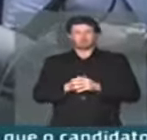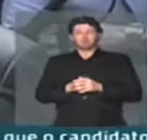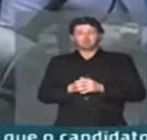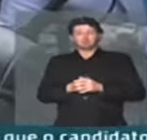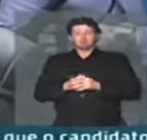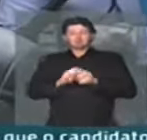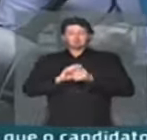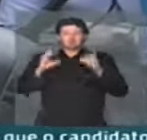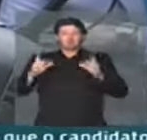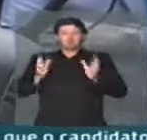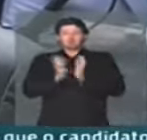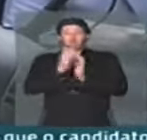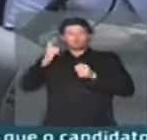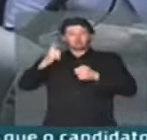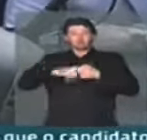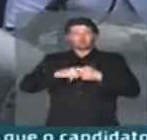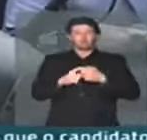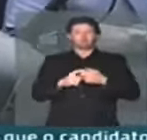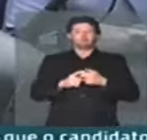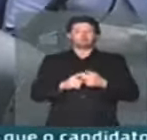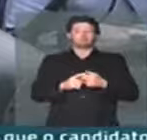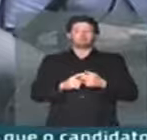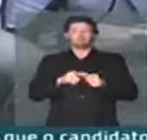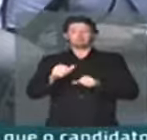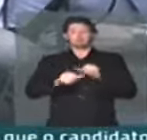ela possibilita a mudança de partido no período